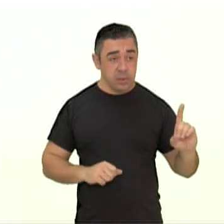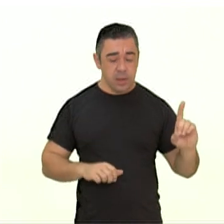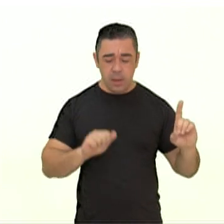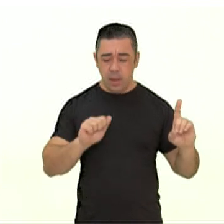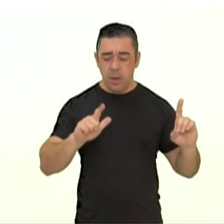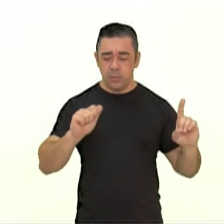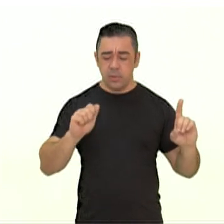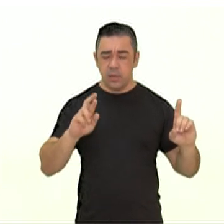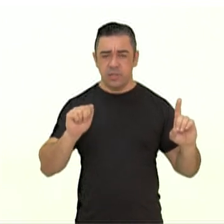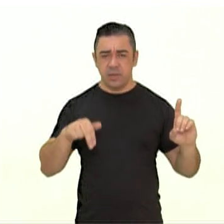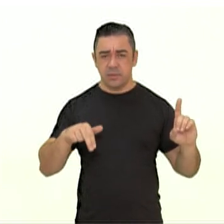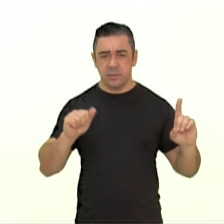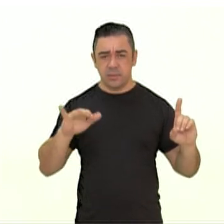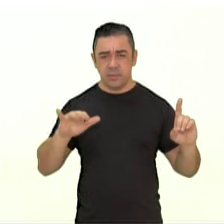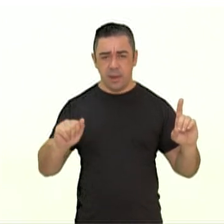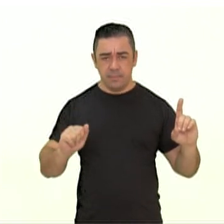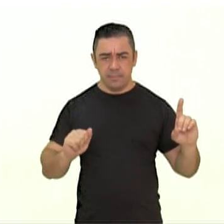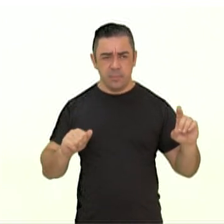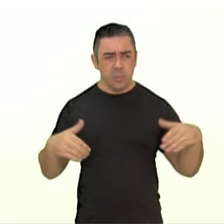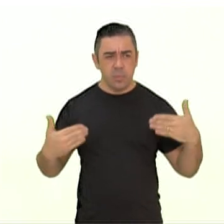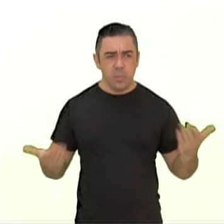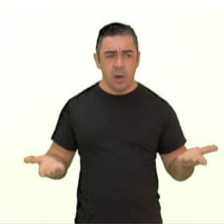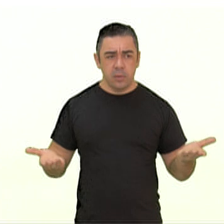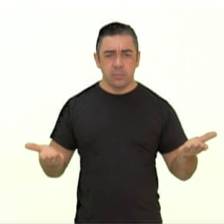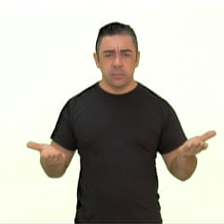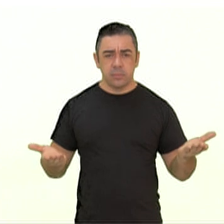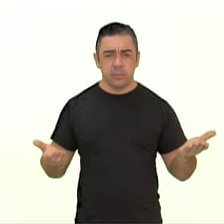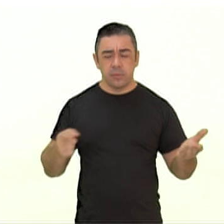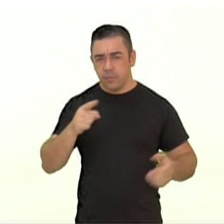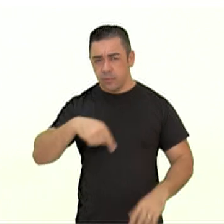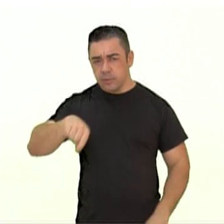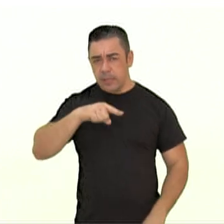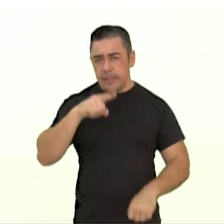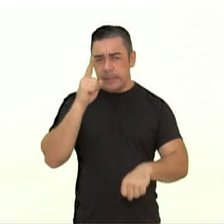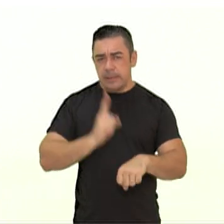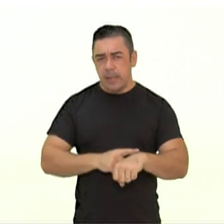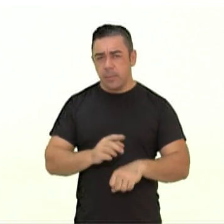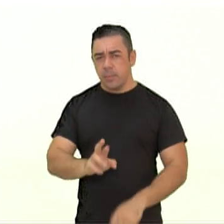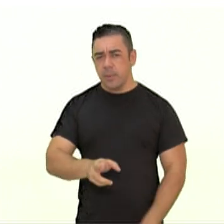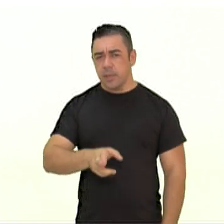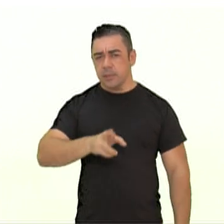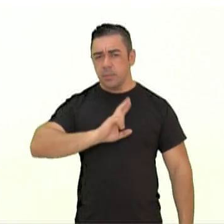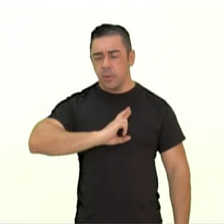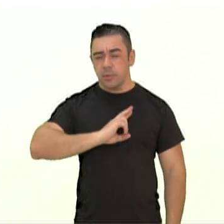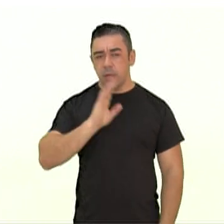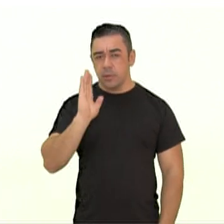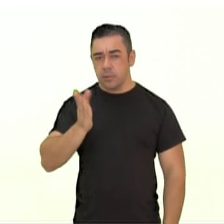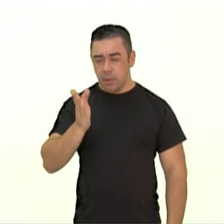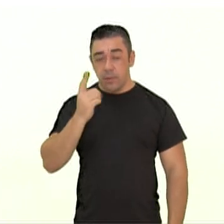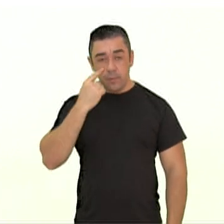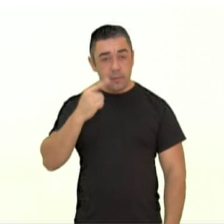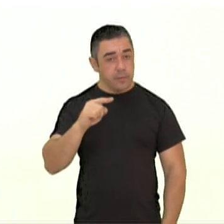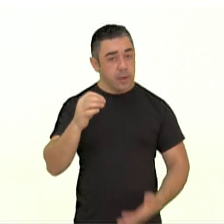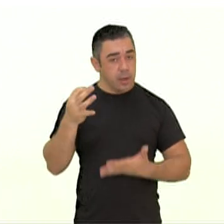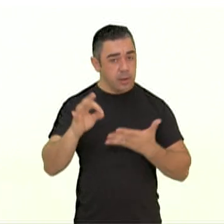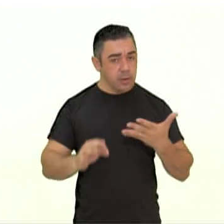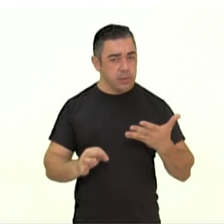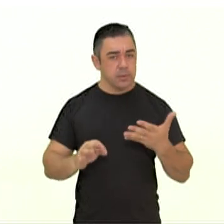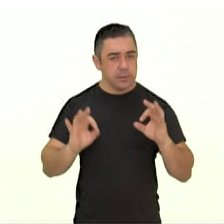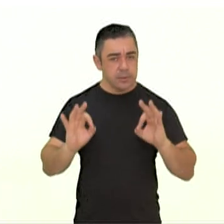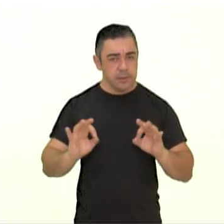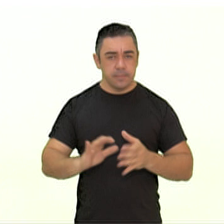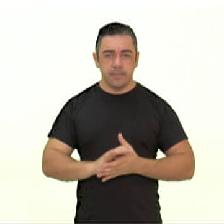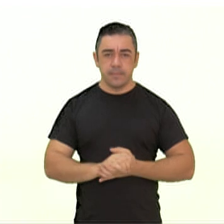D, alternância. Então agora vocês terão um tempinho para responder e nós já voltamos com a